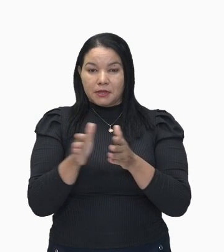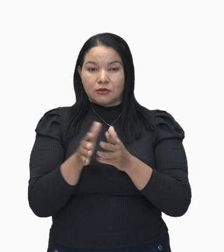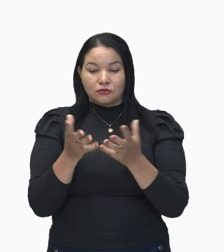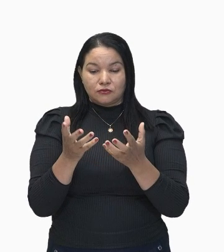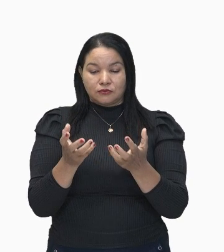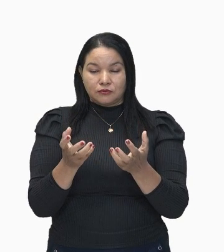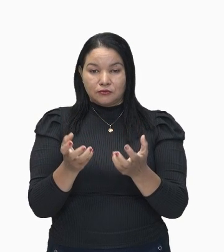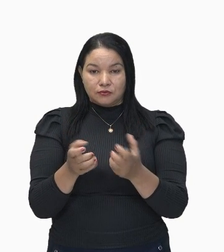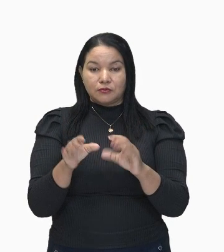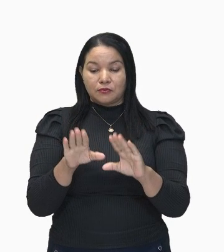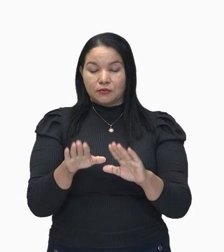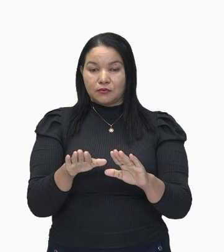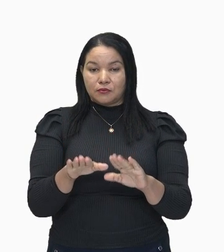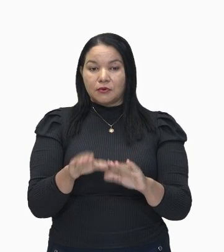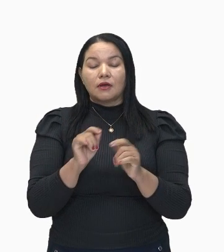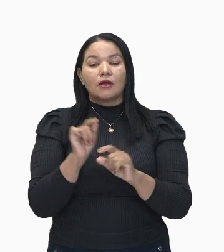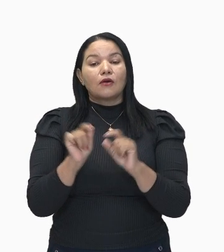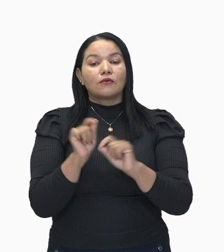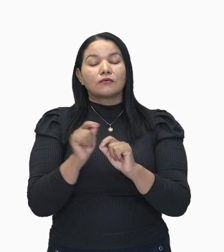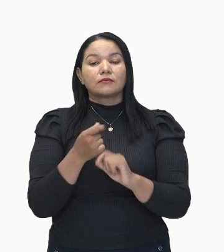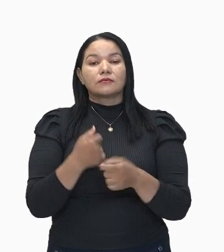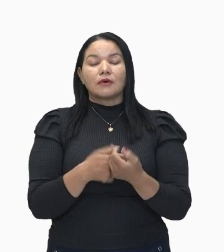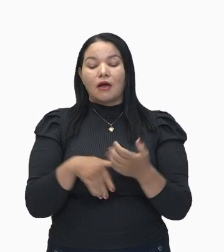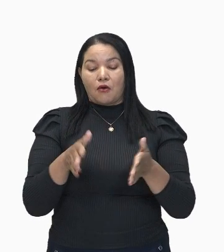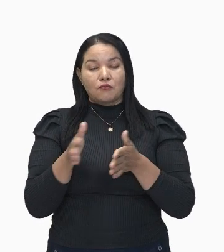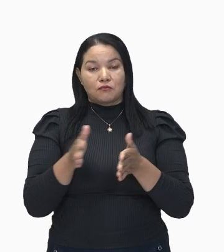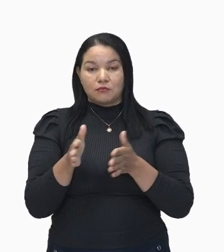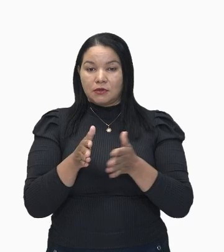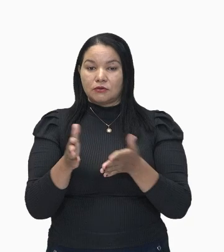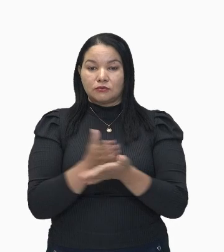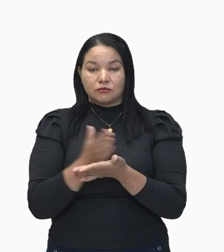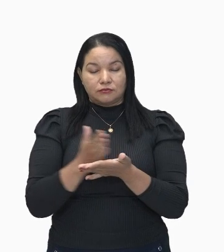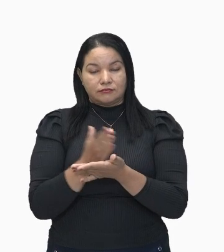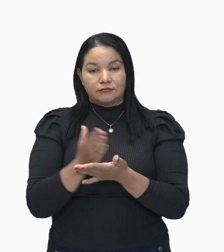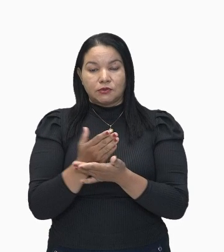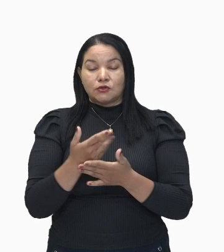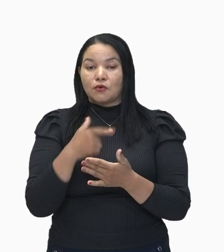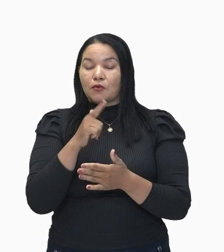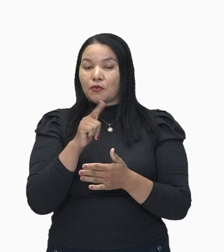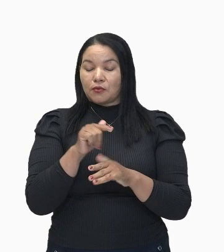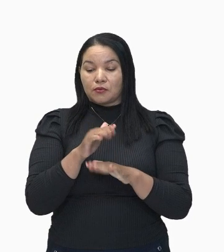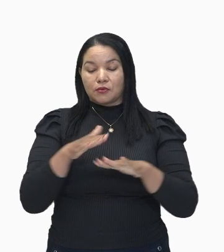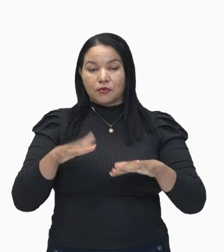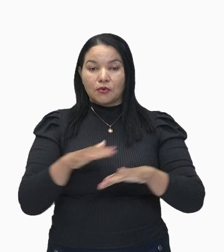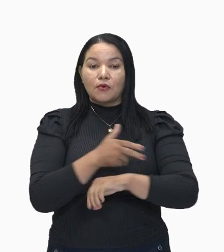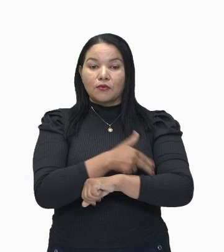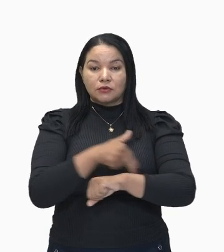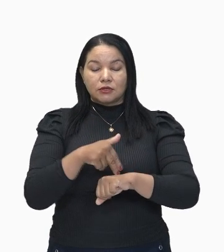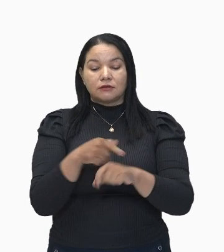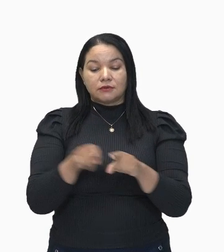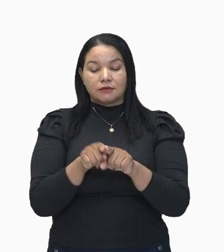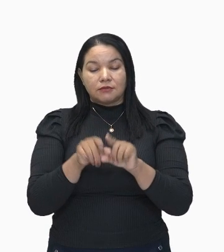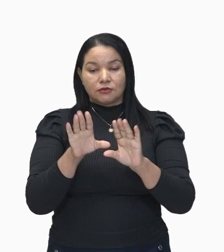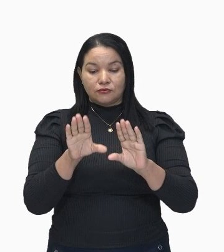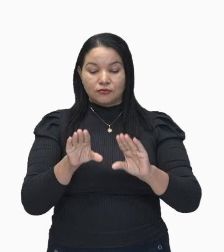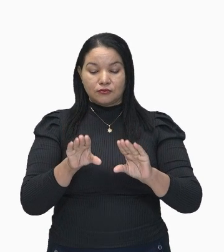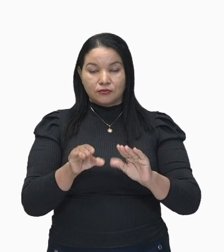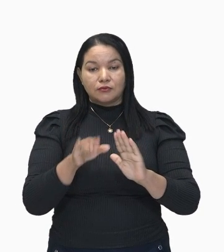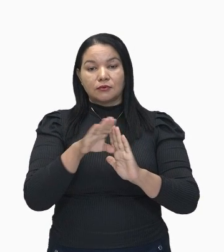né? Quando ocorre ali aquele período de estiagem, esse rio Nilo também ele acaba baixando. Mas